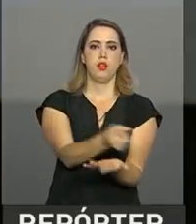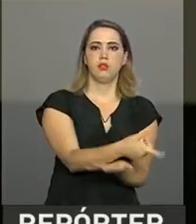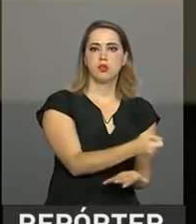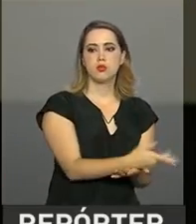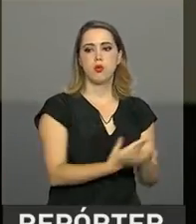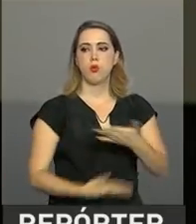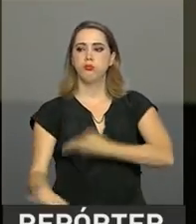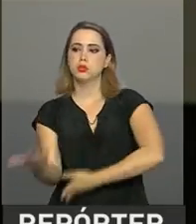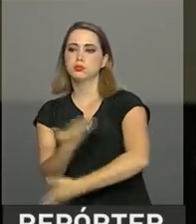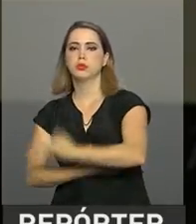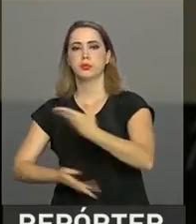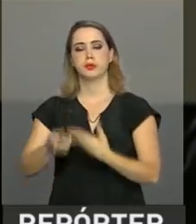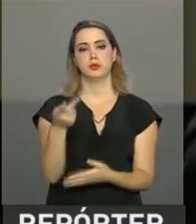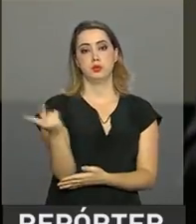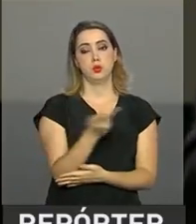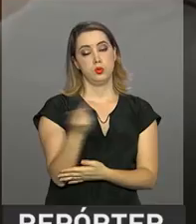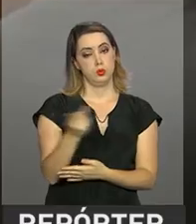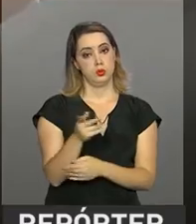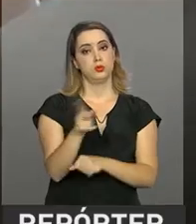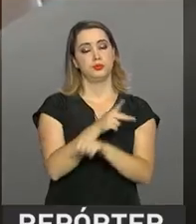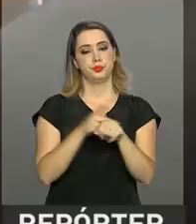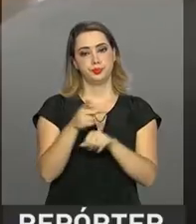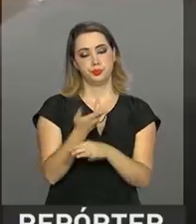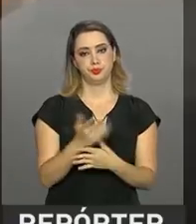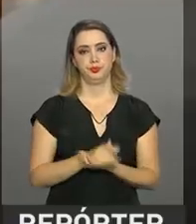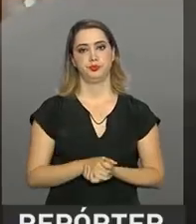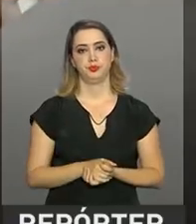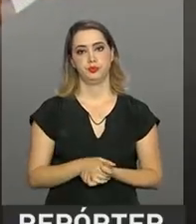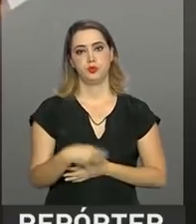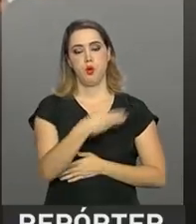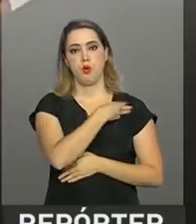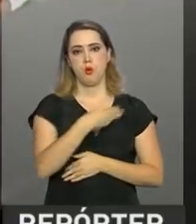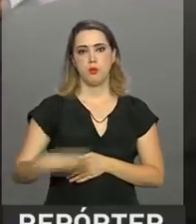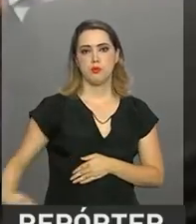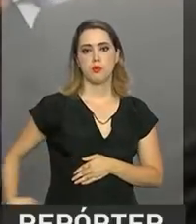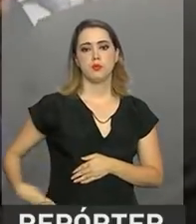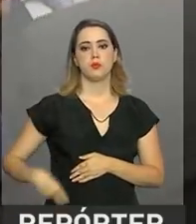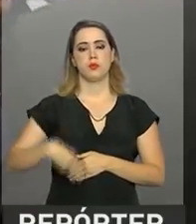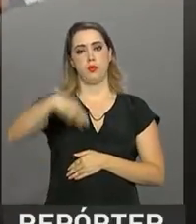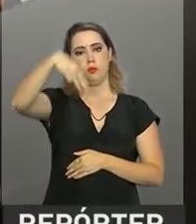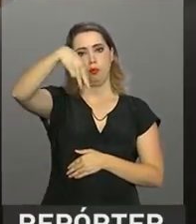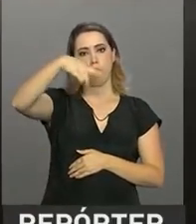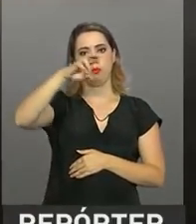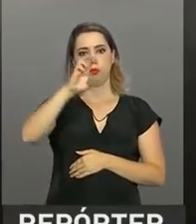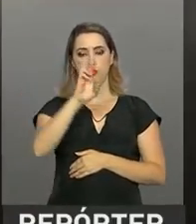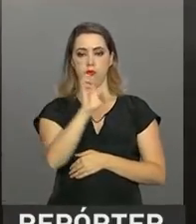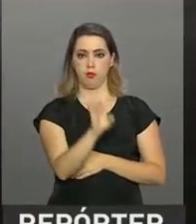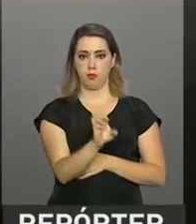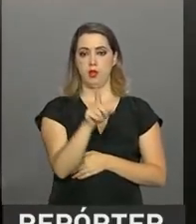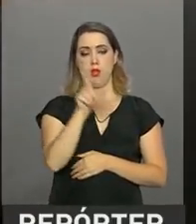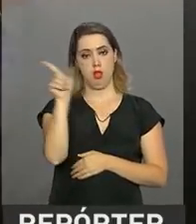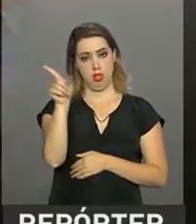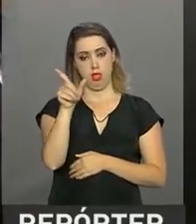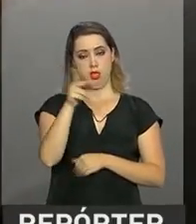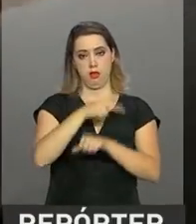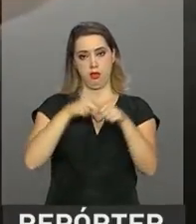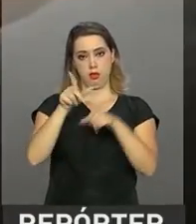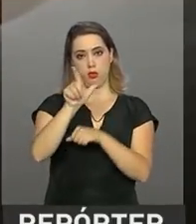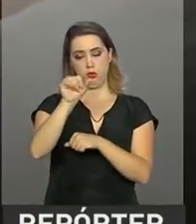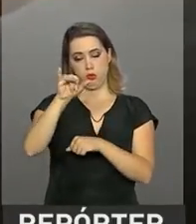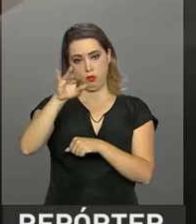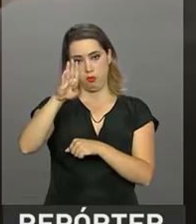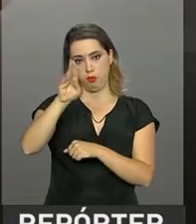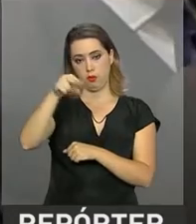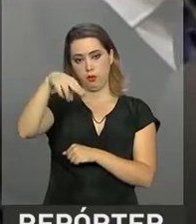brasil eo líbano o ministro das relações exteriores do líbano gebran bassil e uma comitiva de empresários